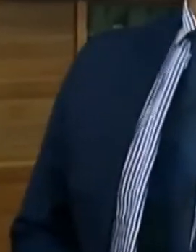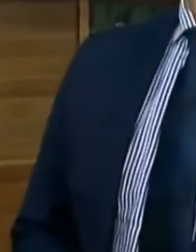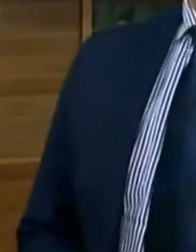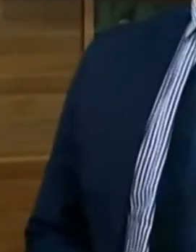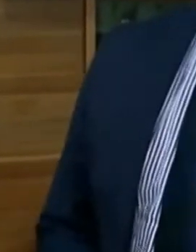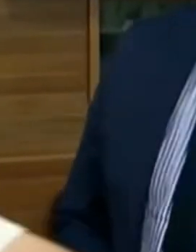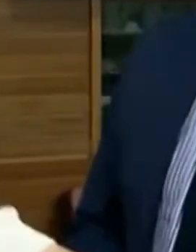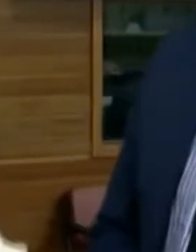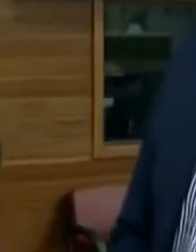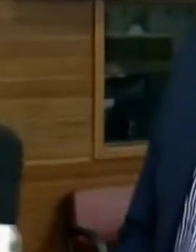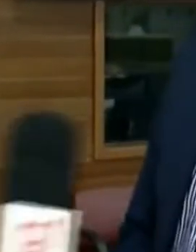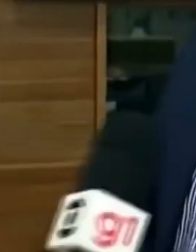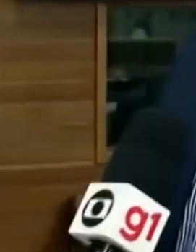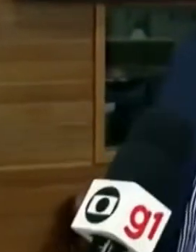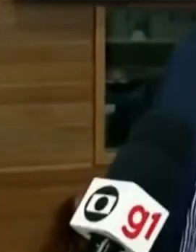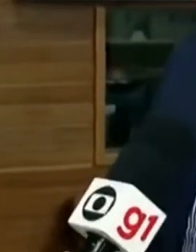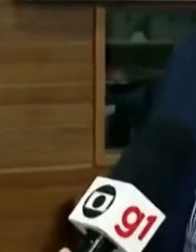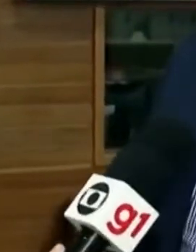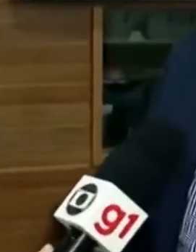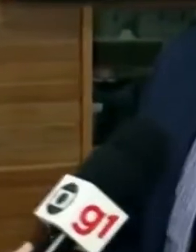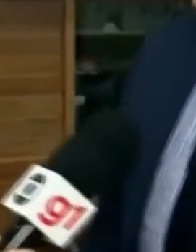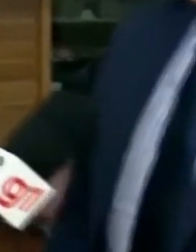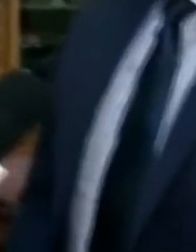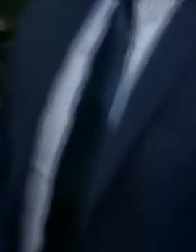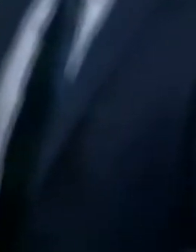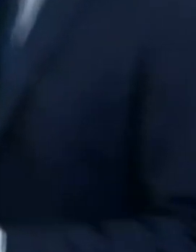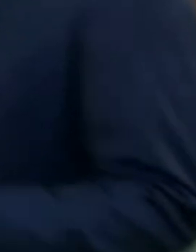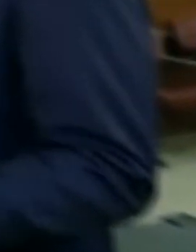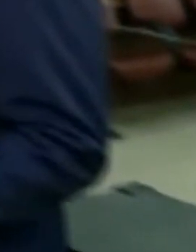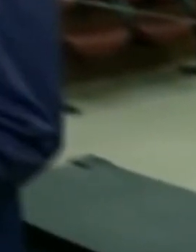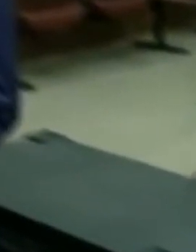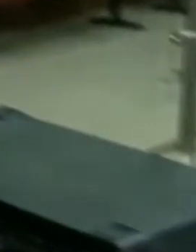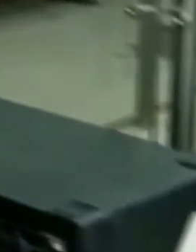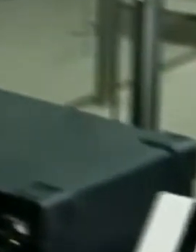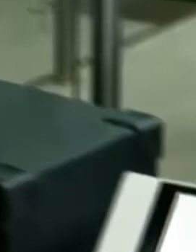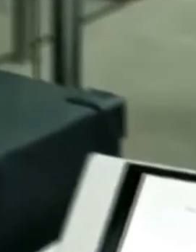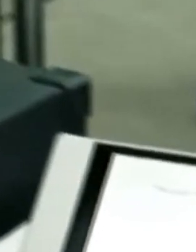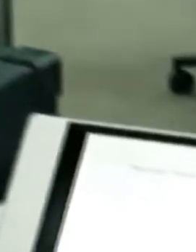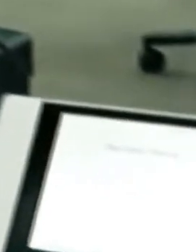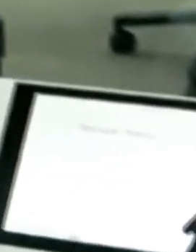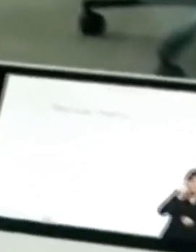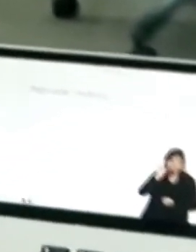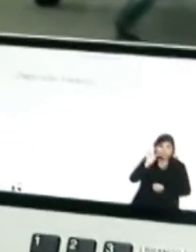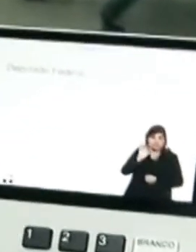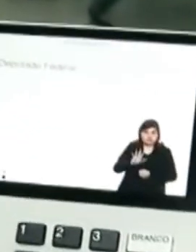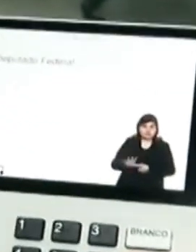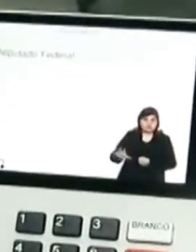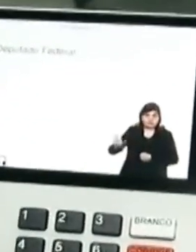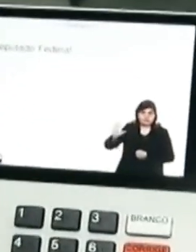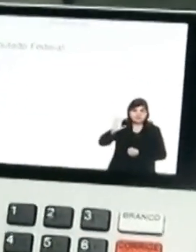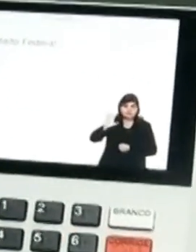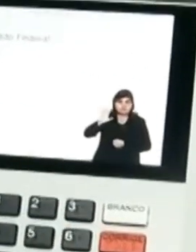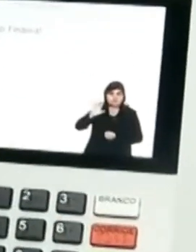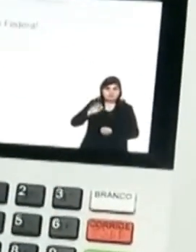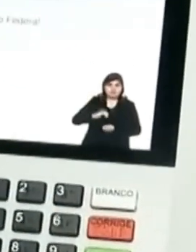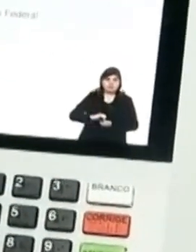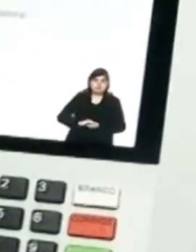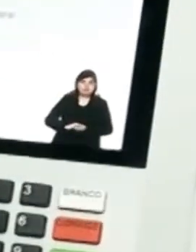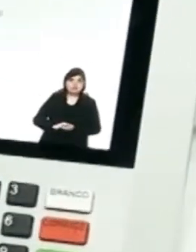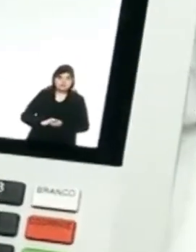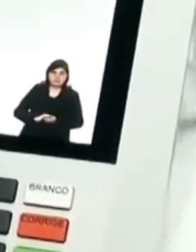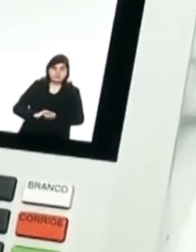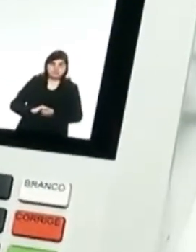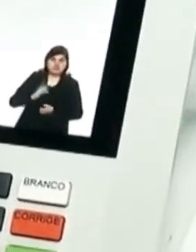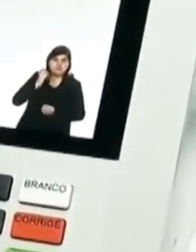tese trocar de lugar porque toda hora vai ter isso exatamente E assim a justiça eleitoral lembra que eleitores com deficiência no dia